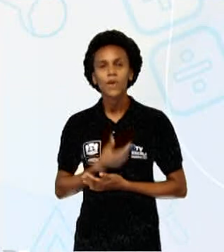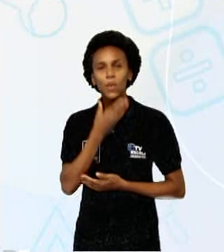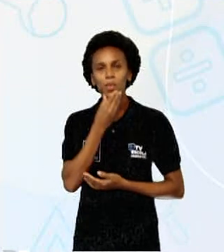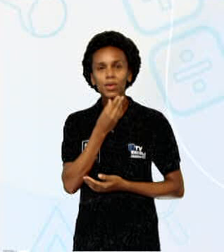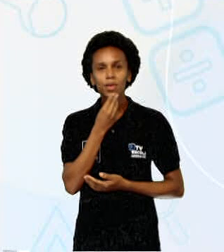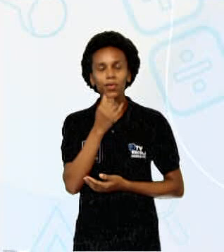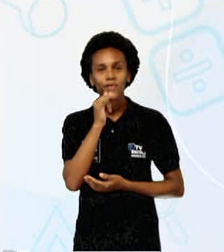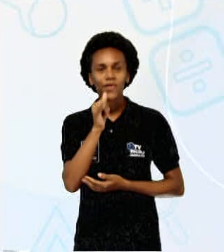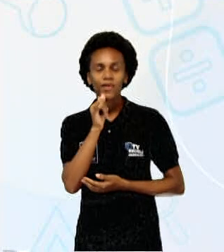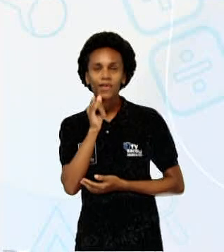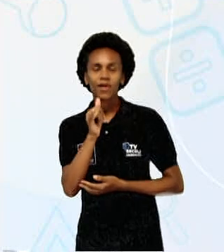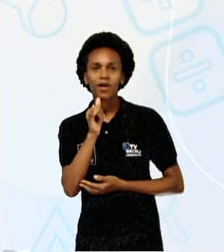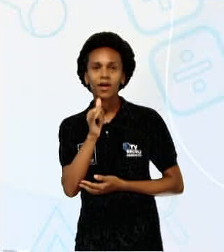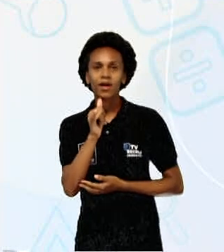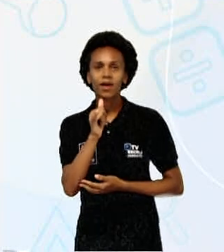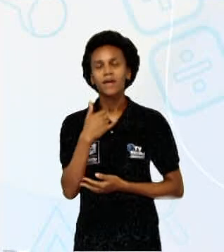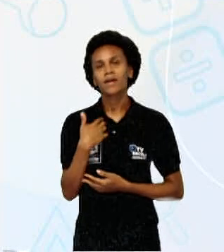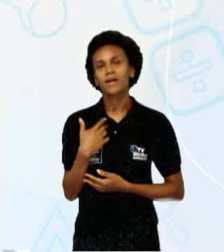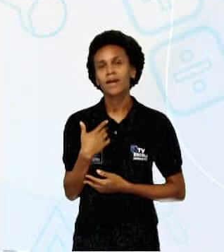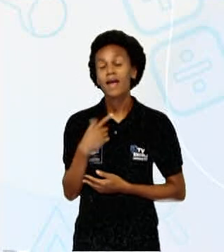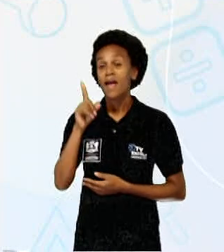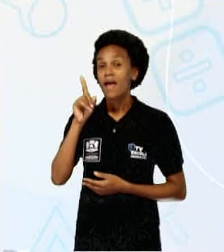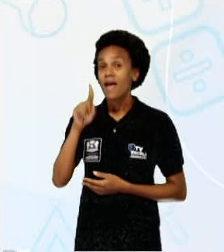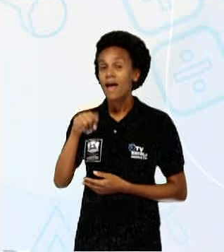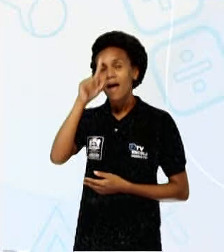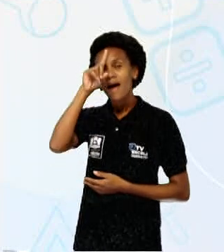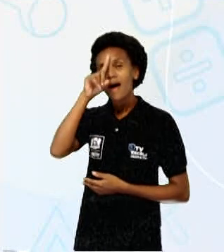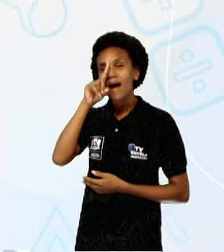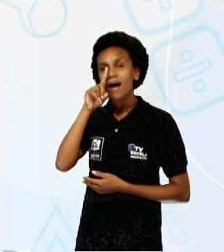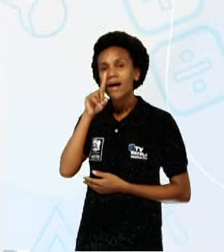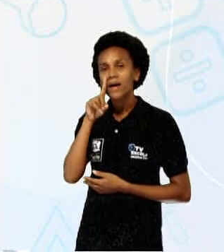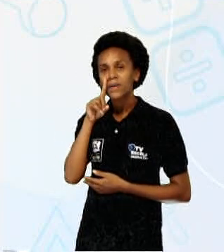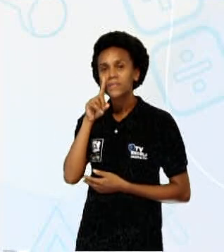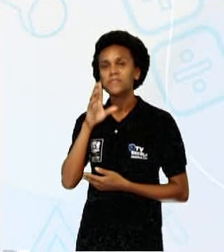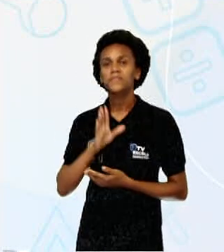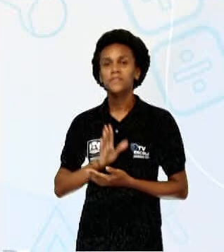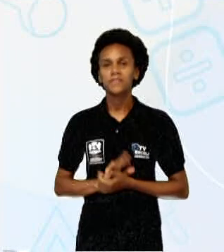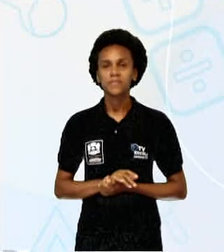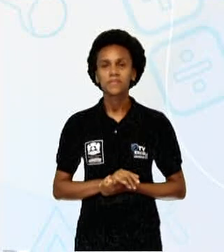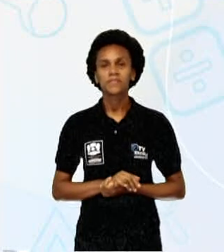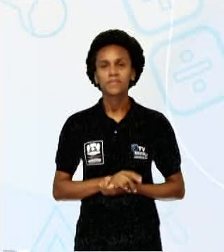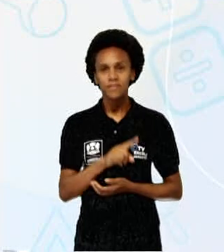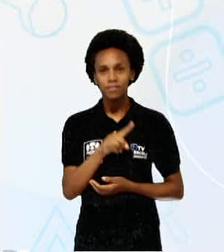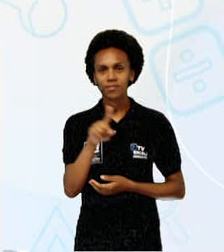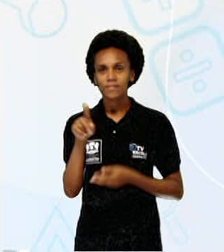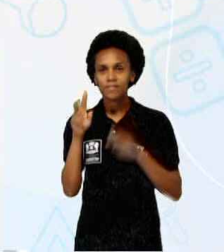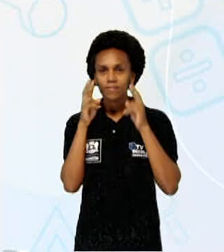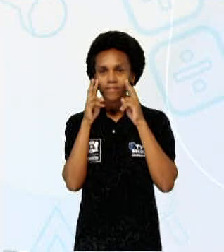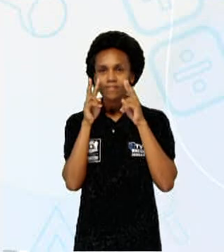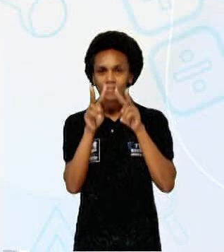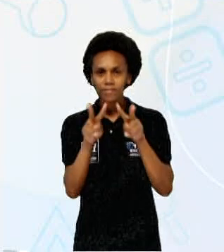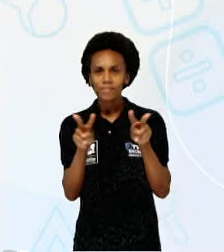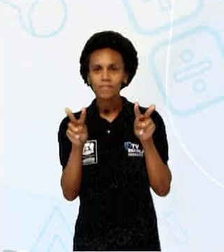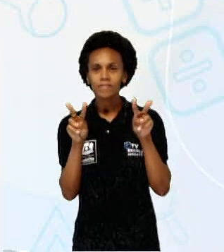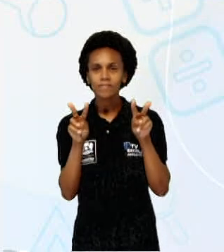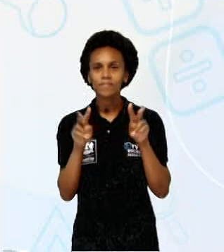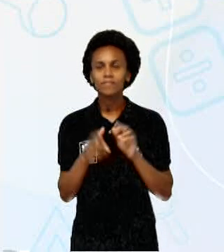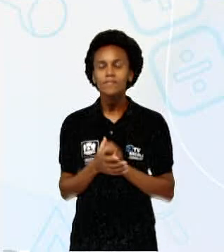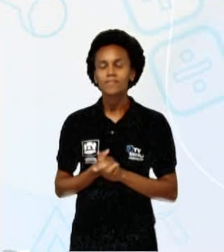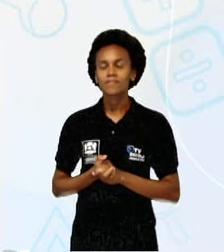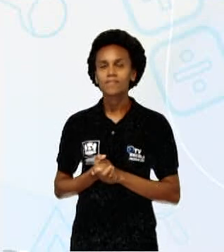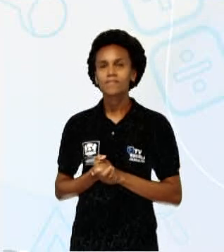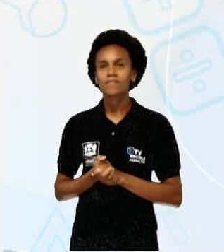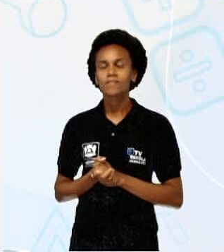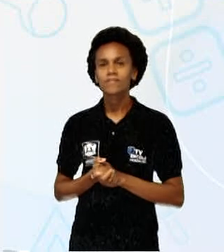as penas são anar elas localizaram é muito bem